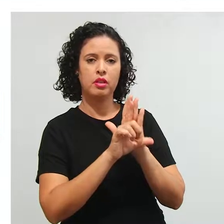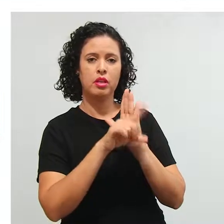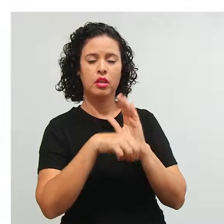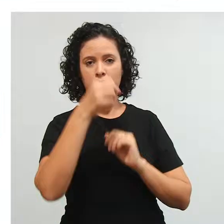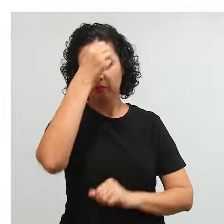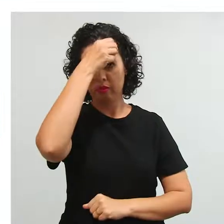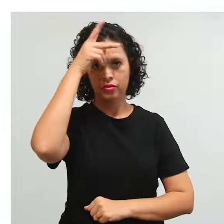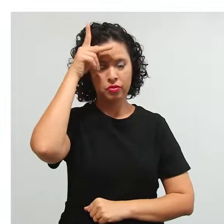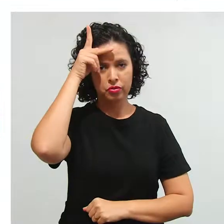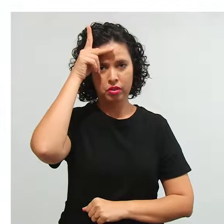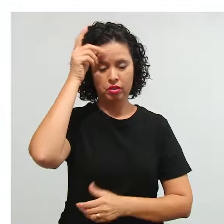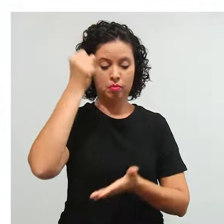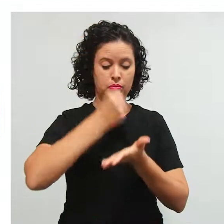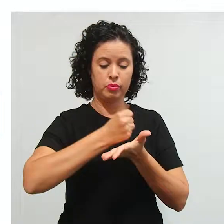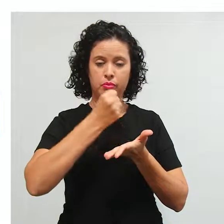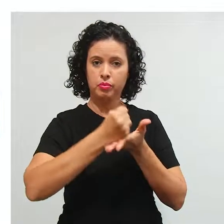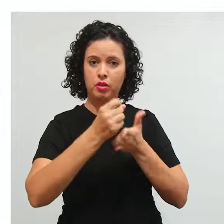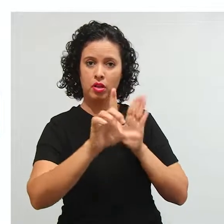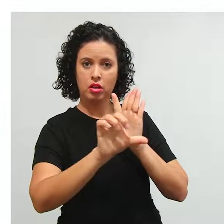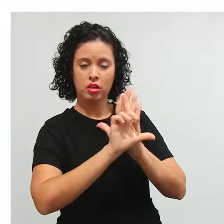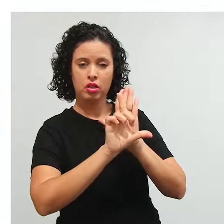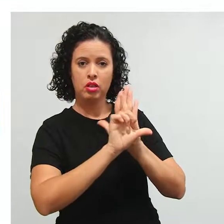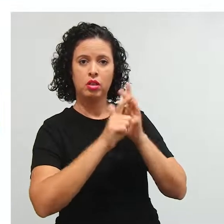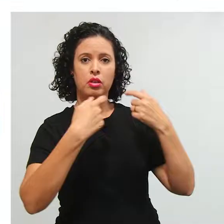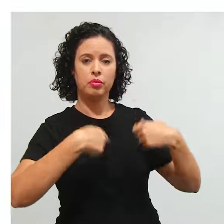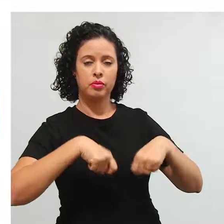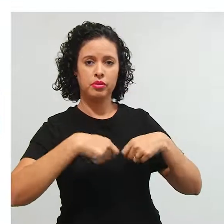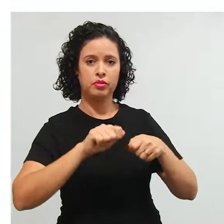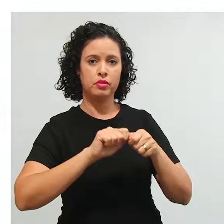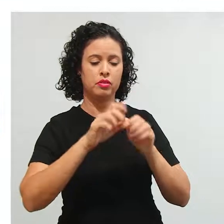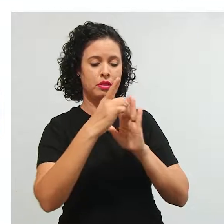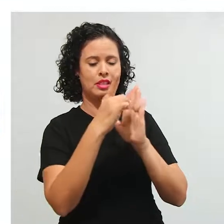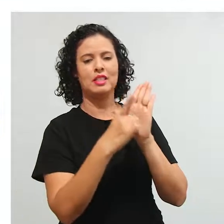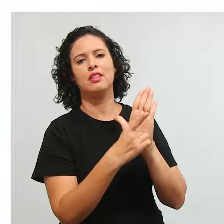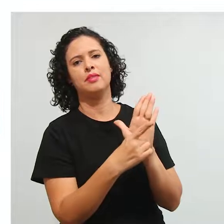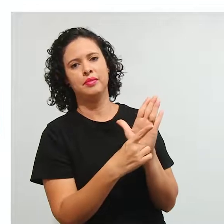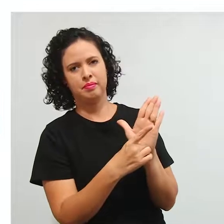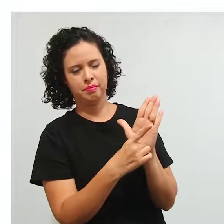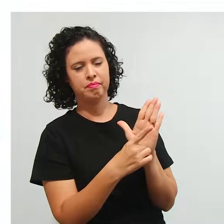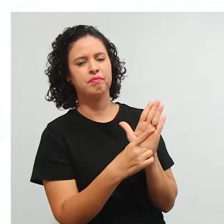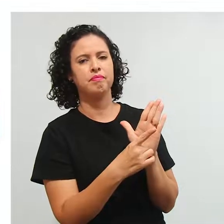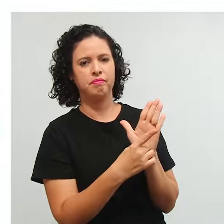Prefeito sancionou a lei, ele ainda tem que fazer um decreto, tá?